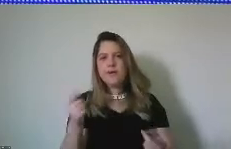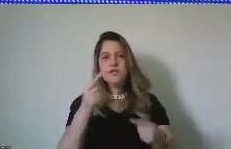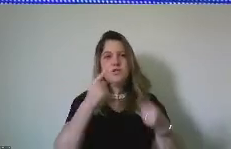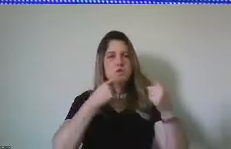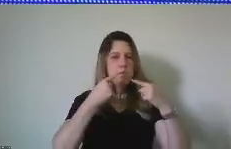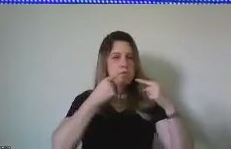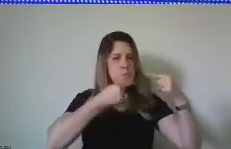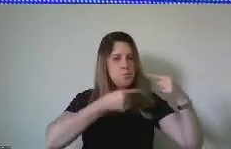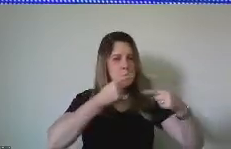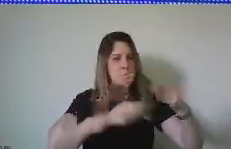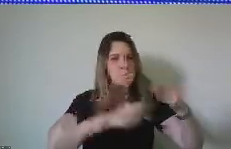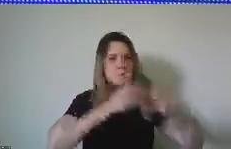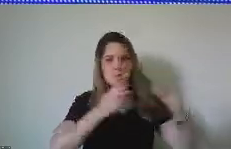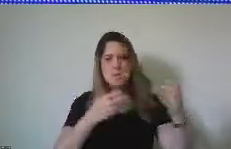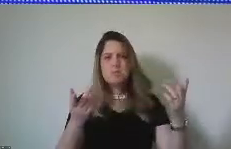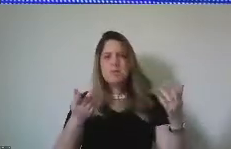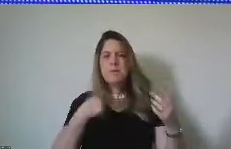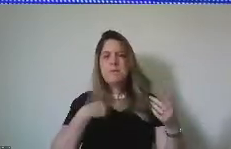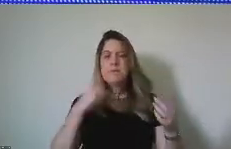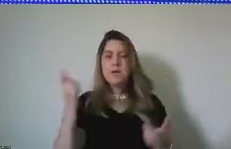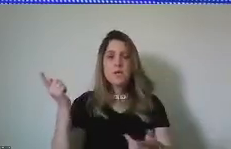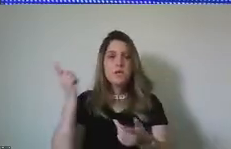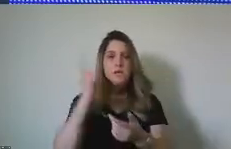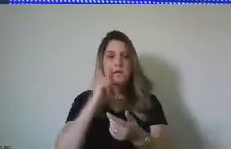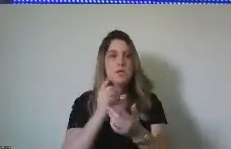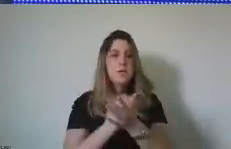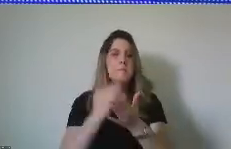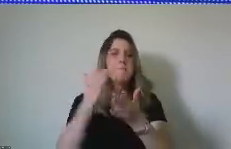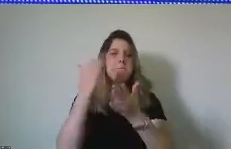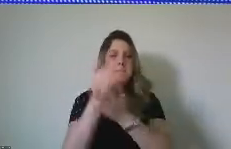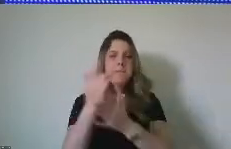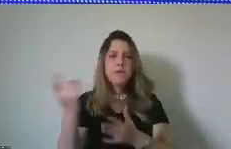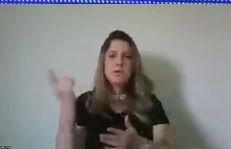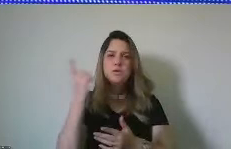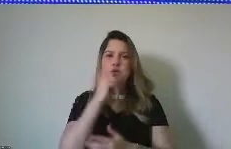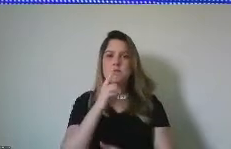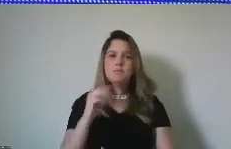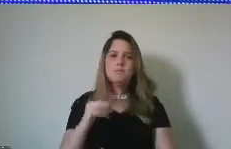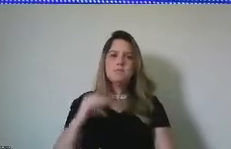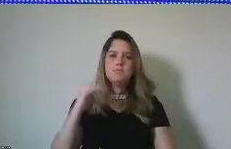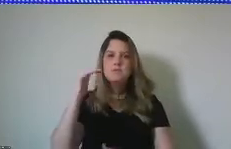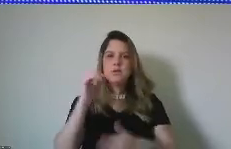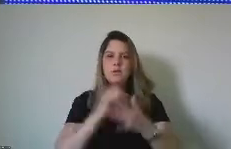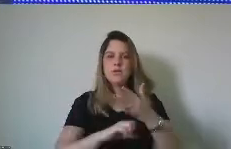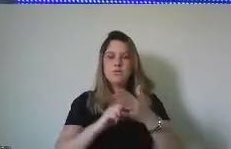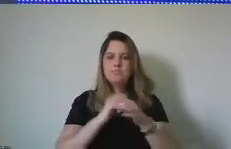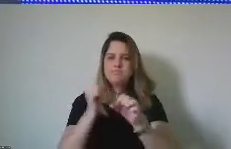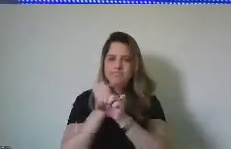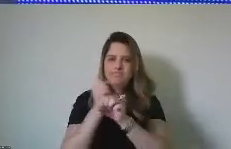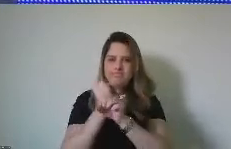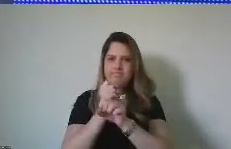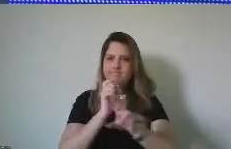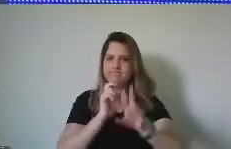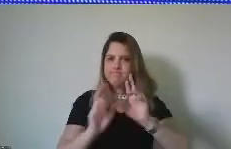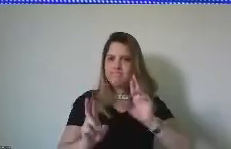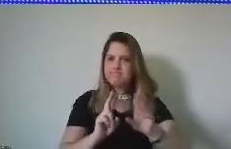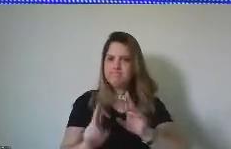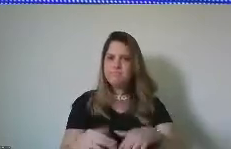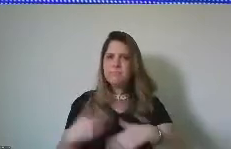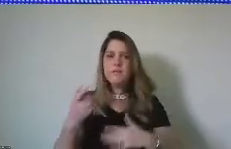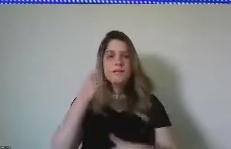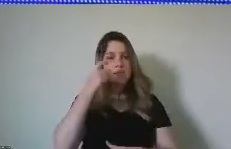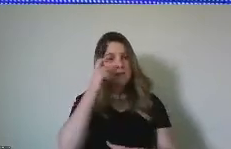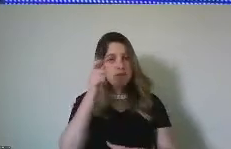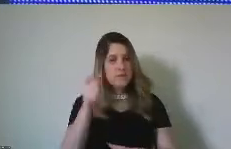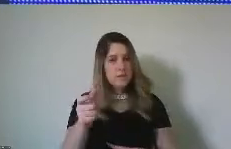para que a gente conseguisse ser o mais eficiente possível e compensar eventuais variações de custo com rentabilidades bem interessantes que